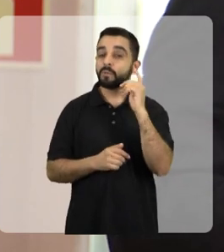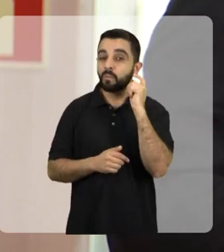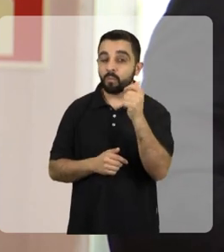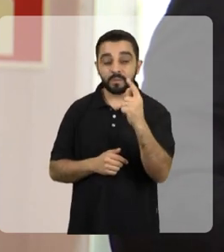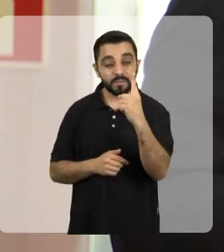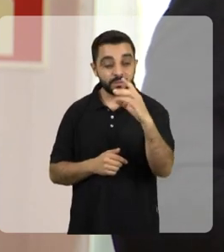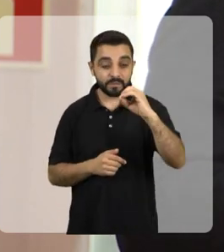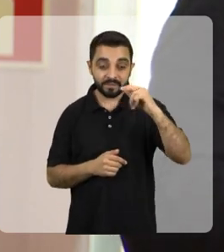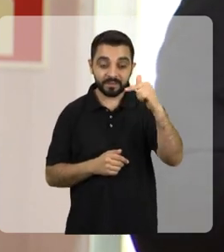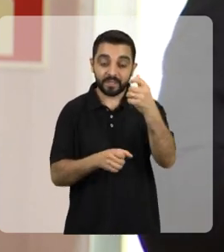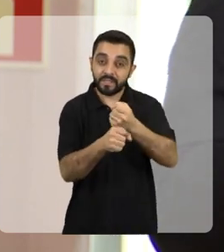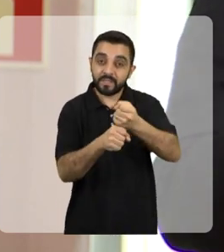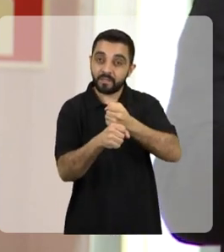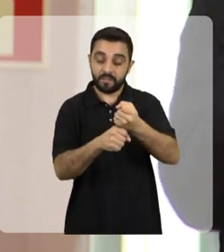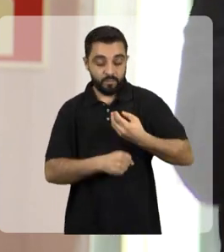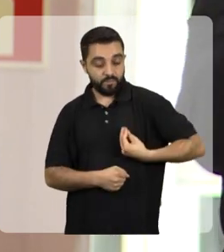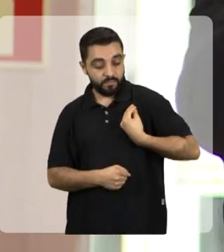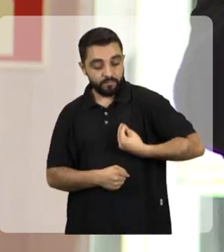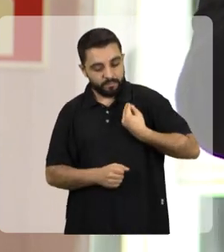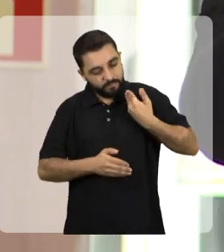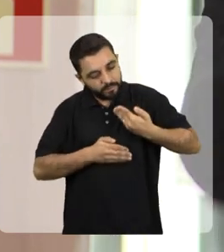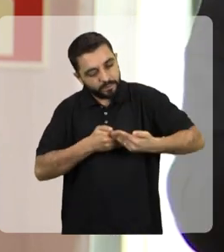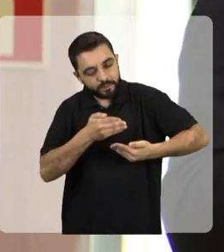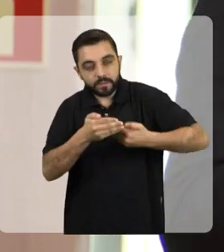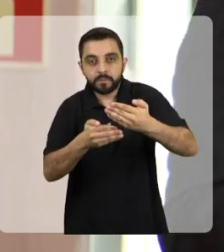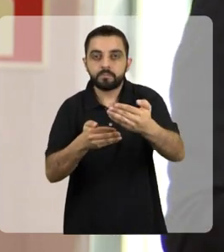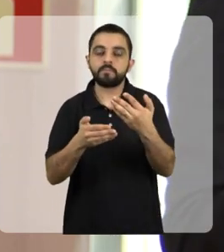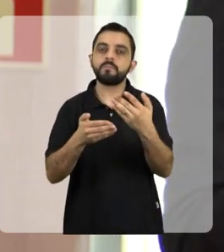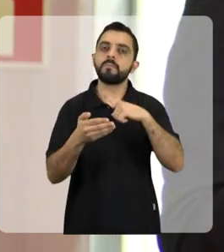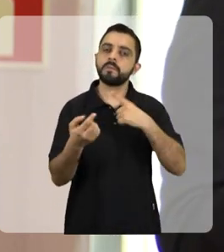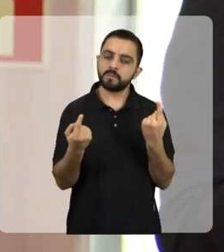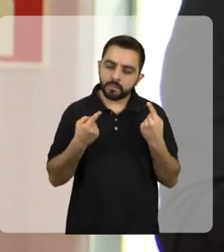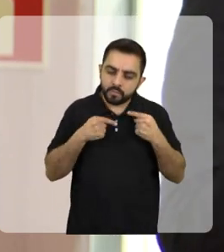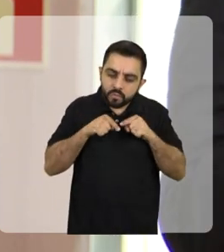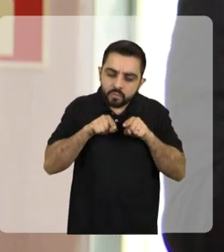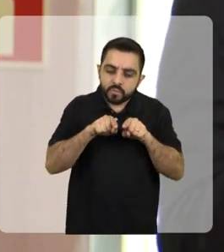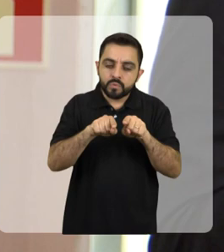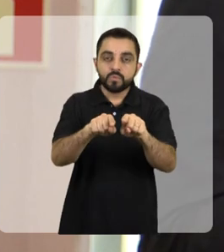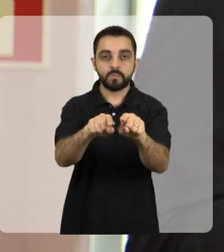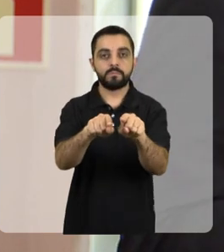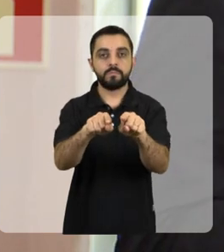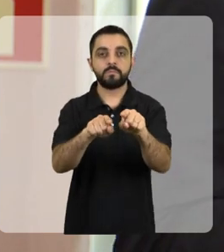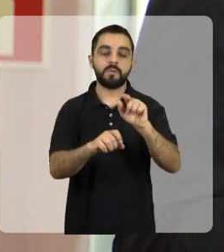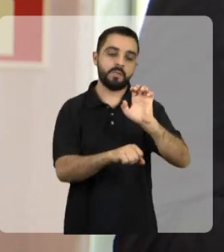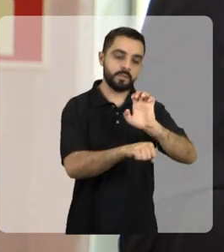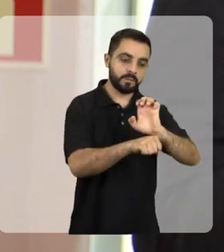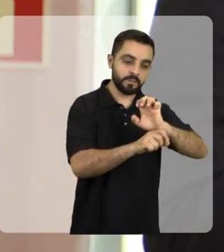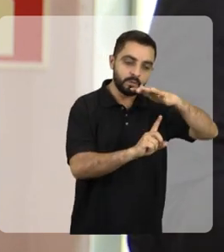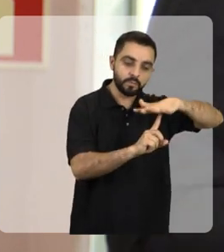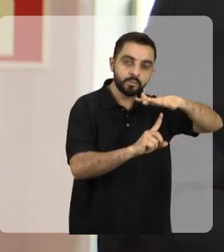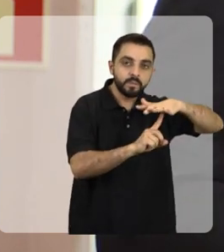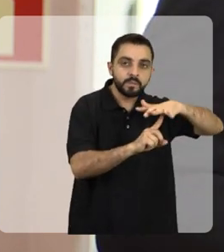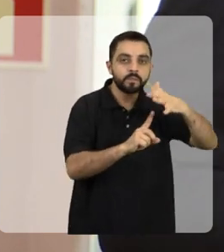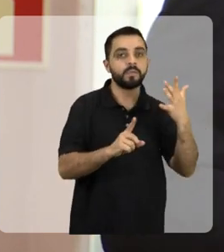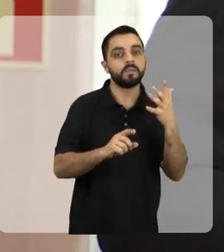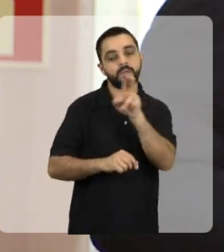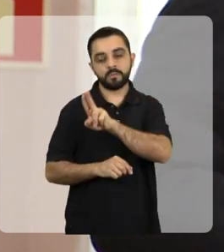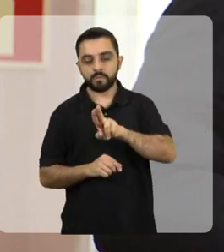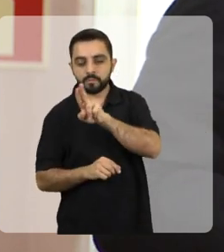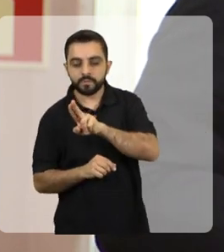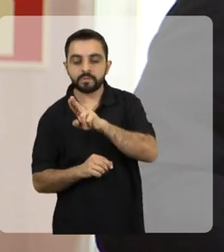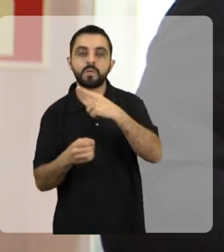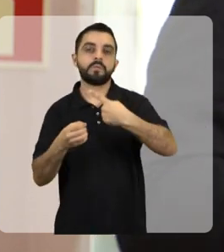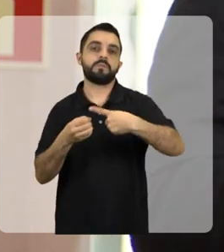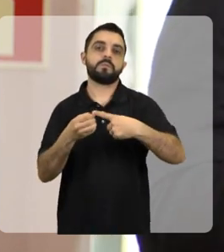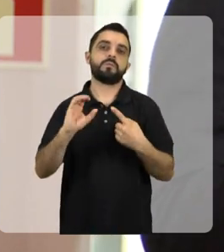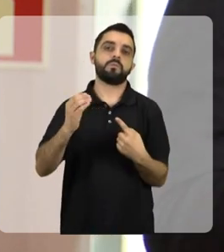107 anos, é um destino que quase que se confunde com o destino do Paraná e o destino da nossa